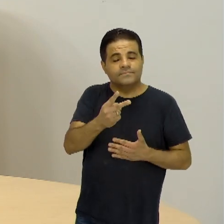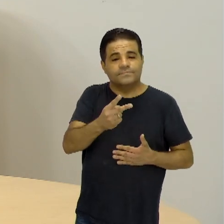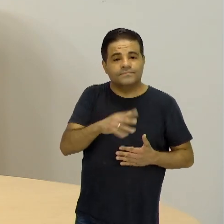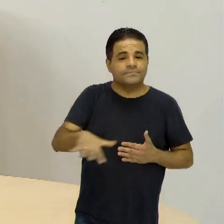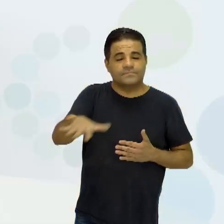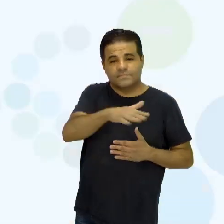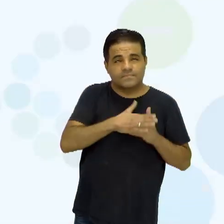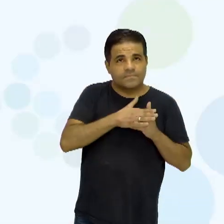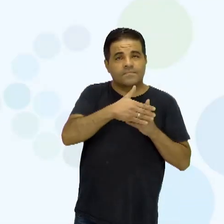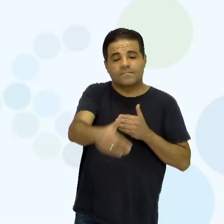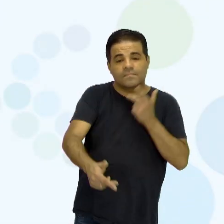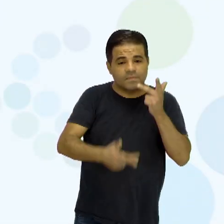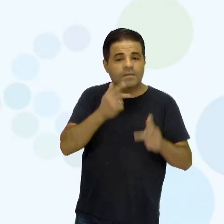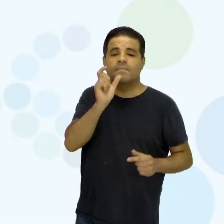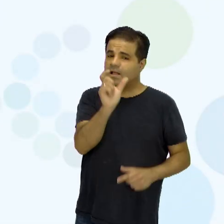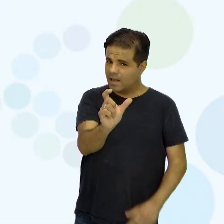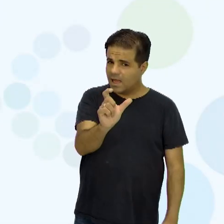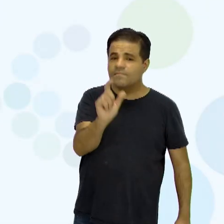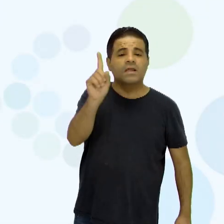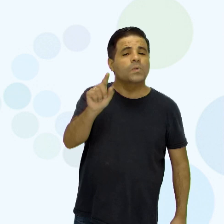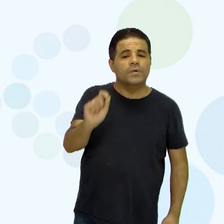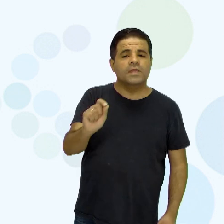é Palavra é